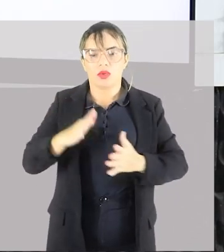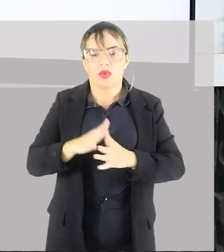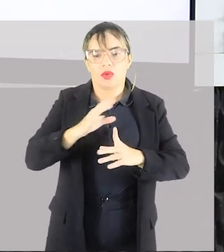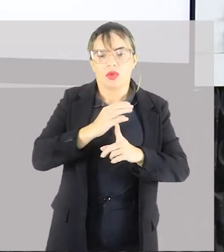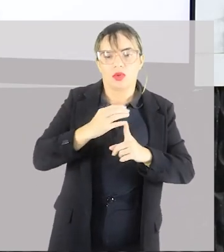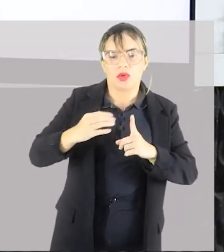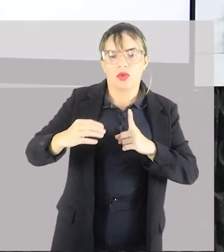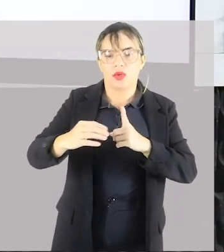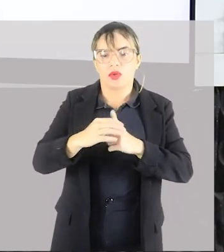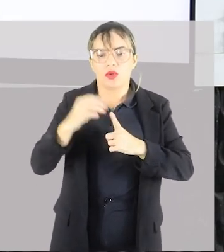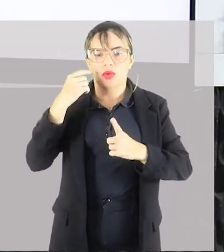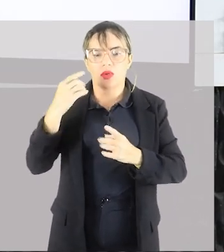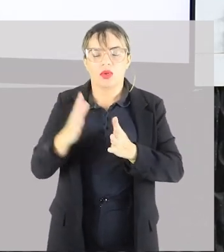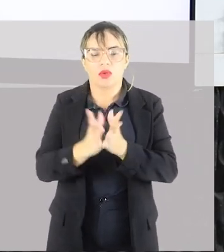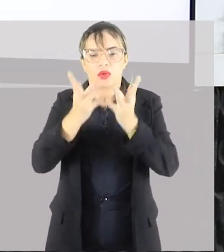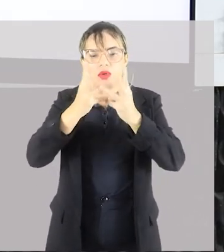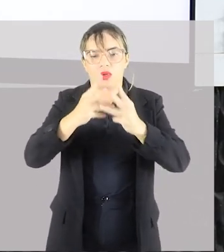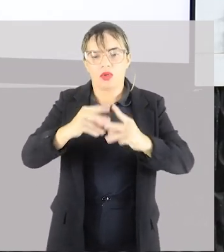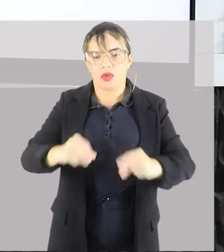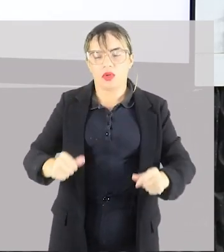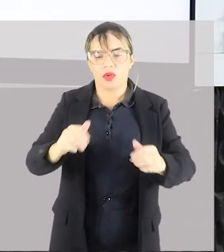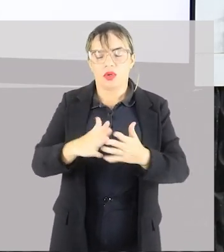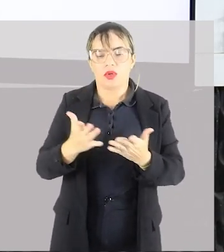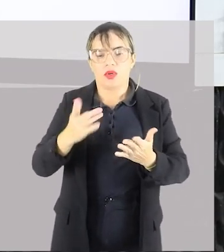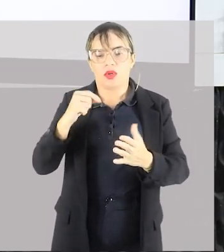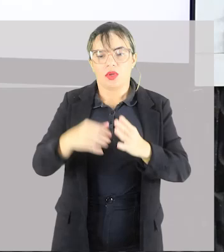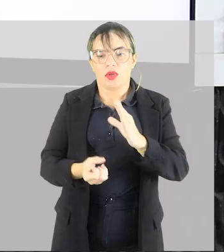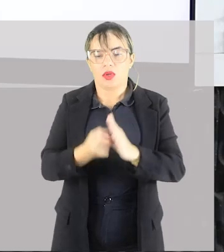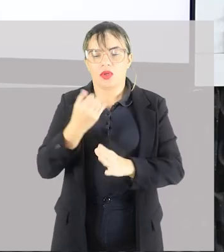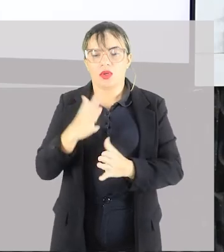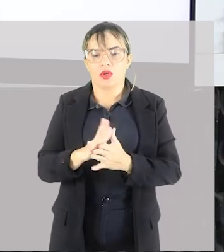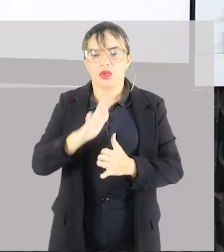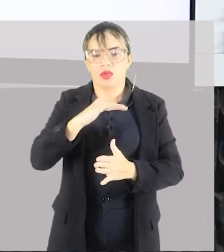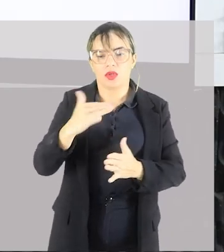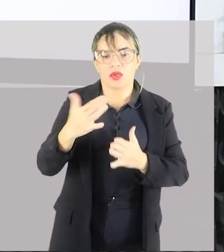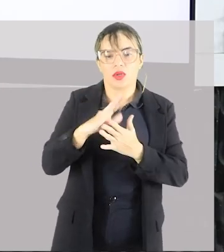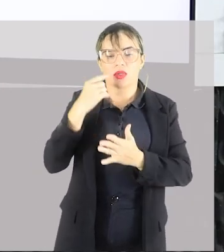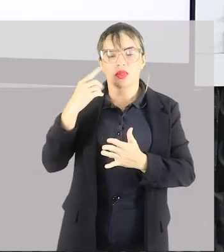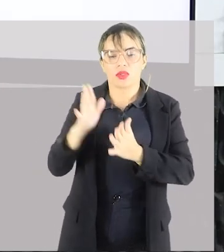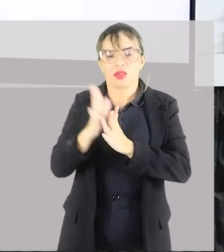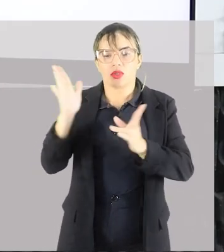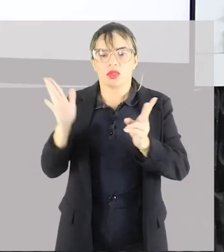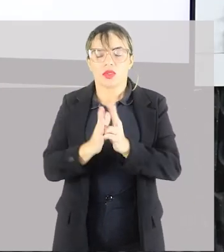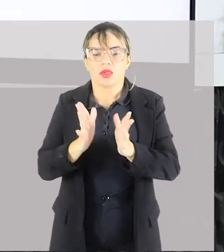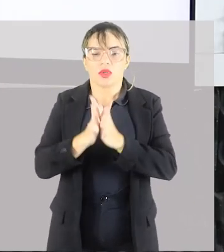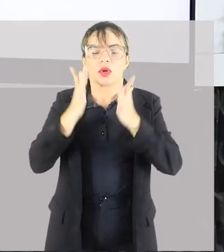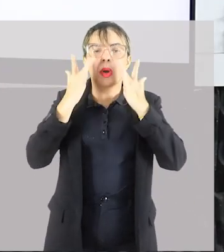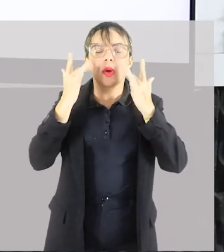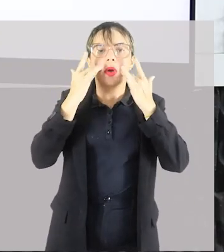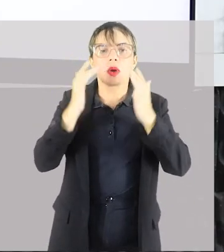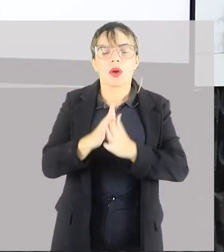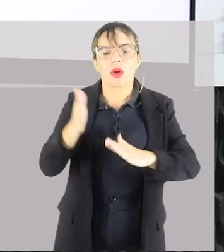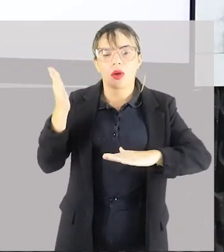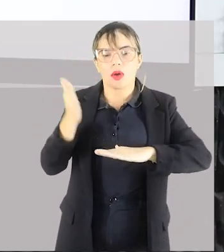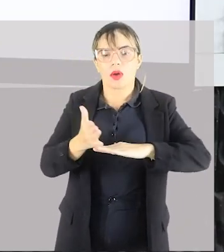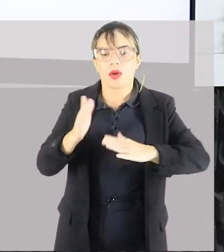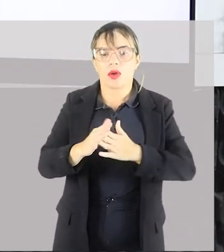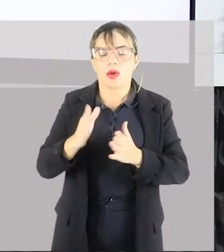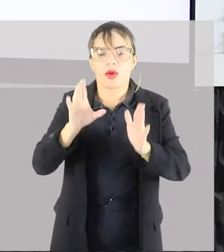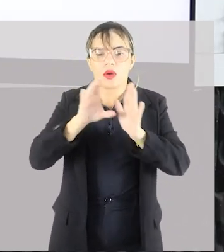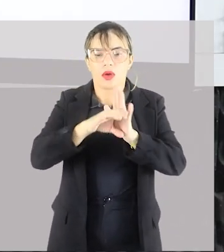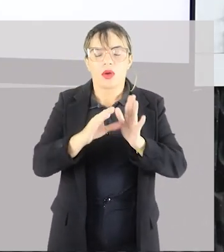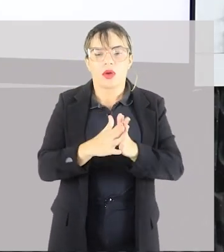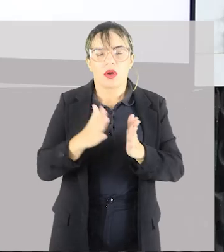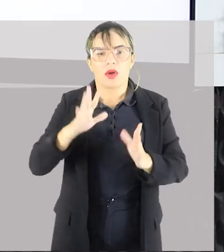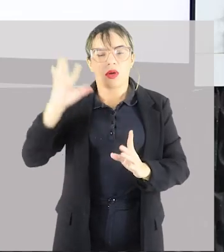destruição da teia que se formou da antropofagia dos indígenas e artistas modernistas. Deixar claro que o conceito antropofágico vem da